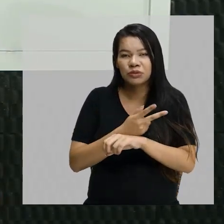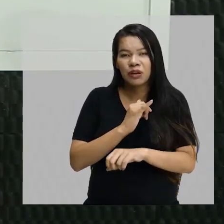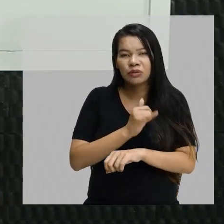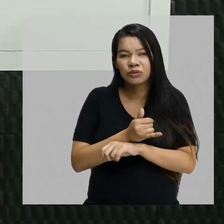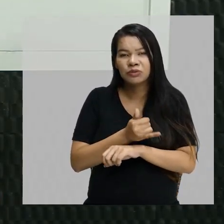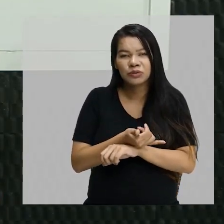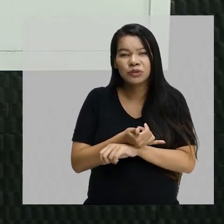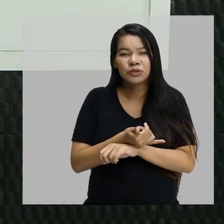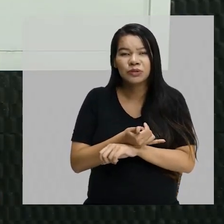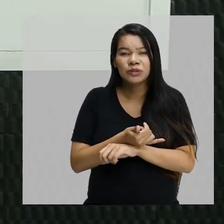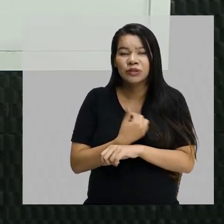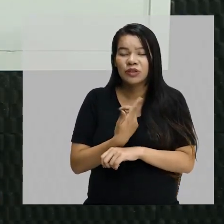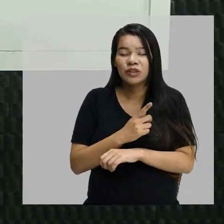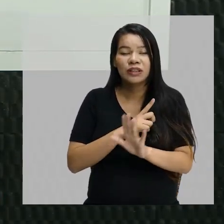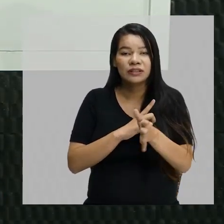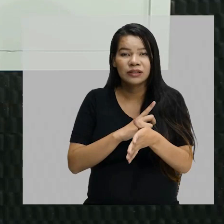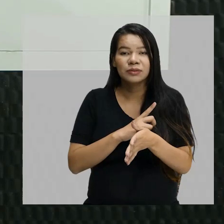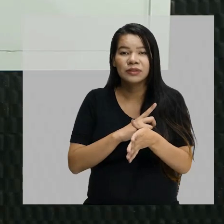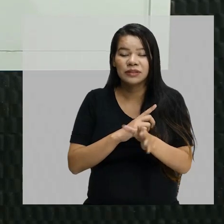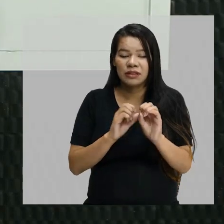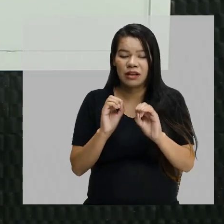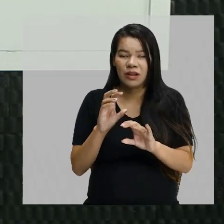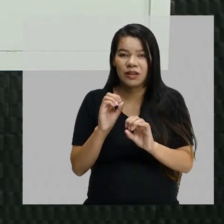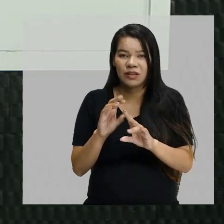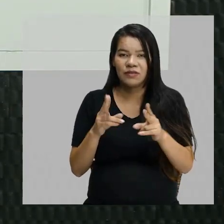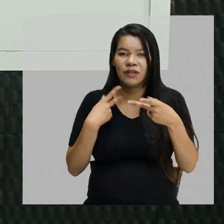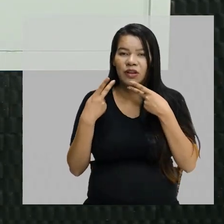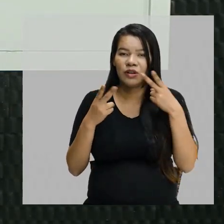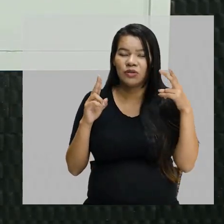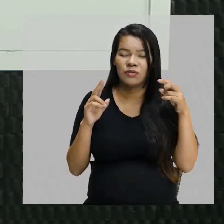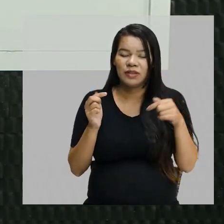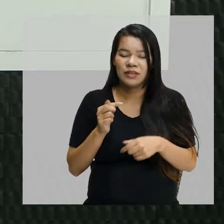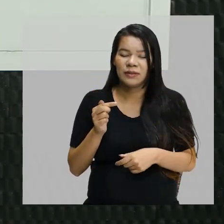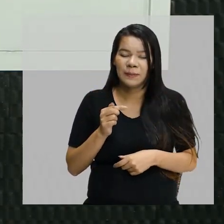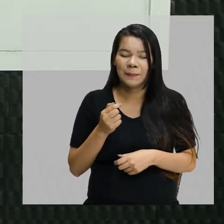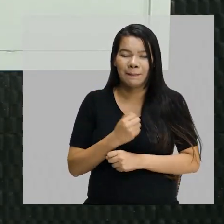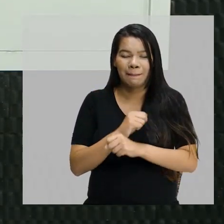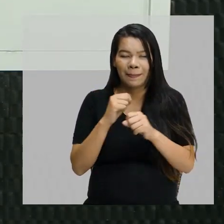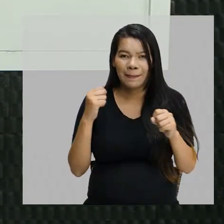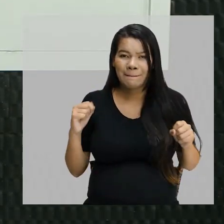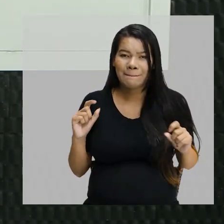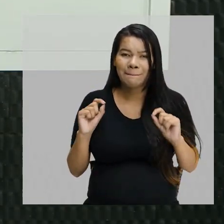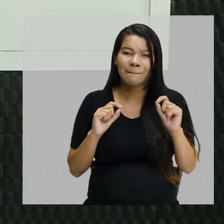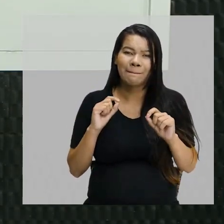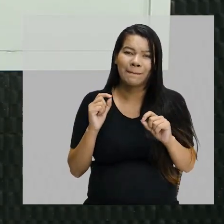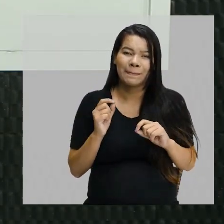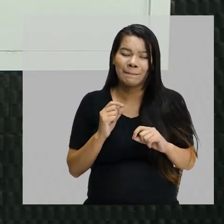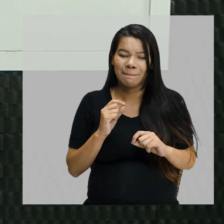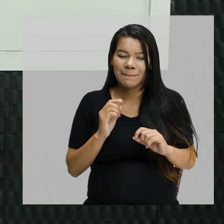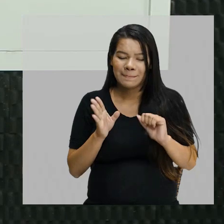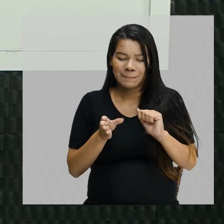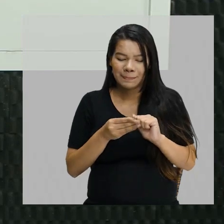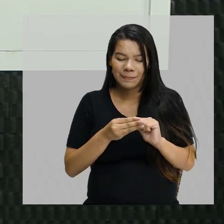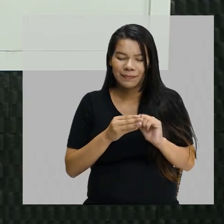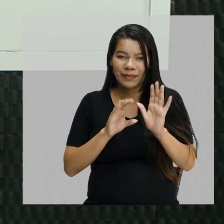buscar nós temos muitas aulas aqui tratando desta grande grandeza que é o conhecimento deste grande